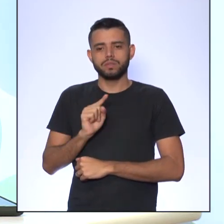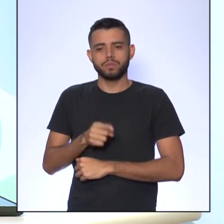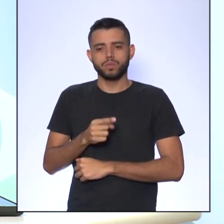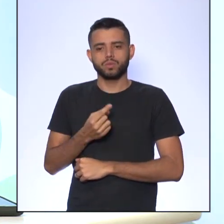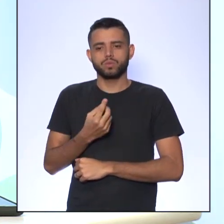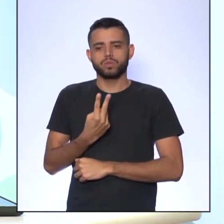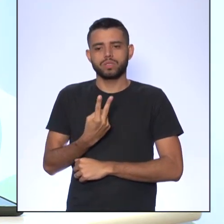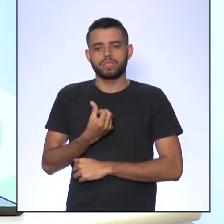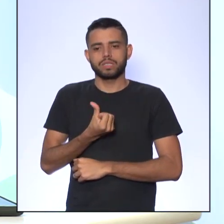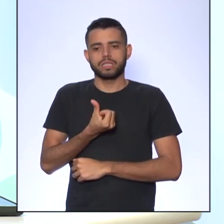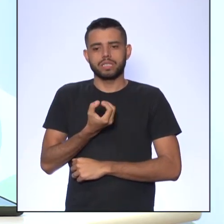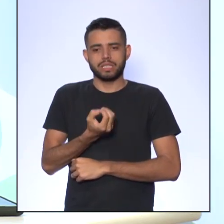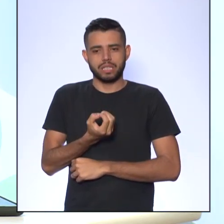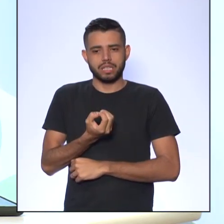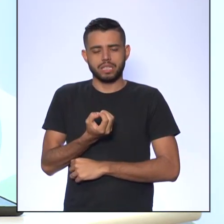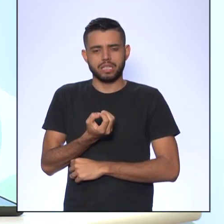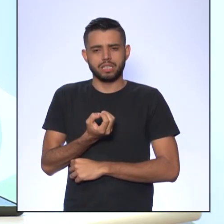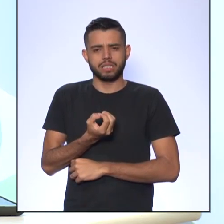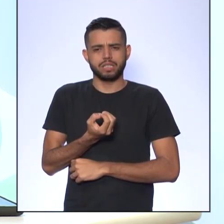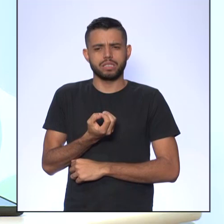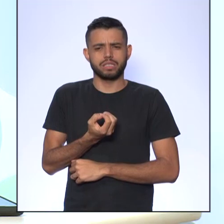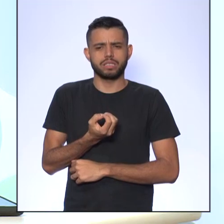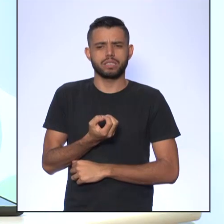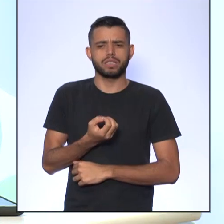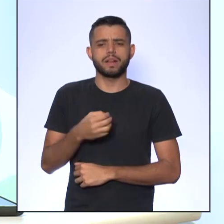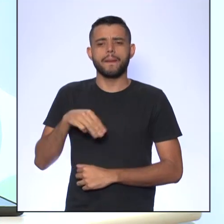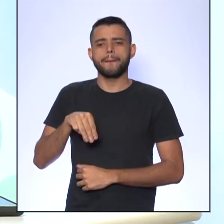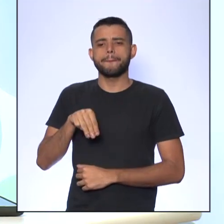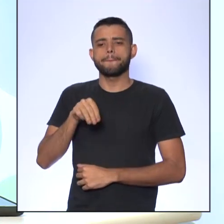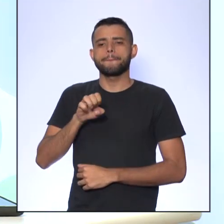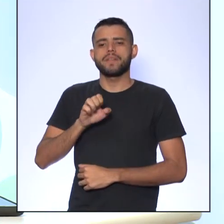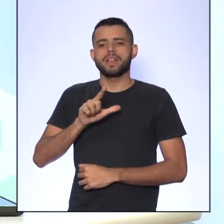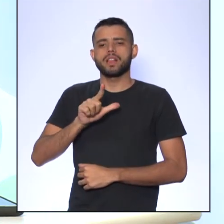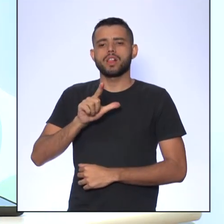73.260. Boa. A Meloy